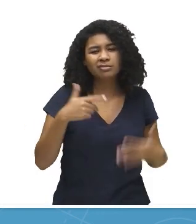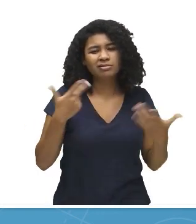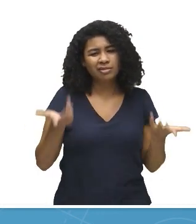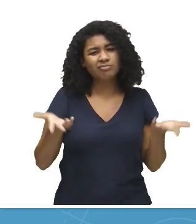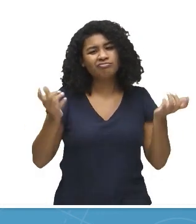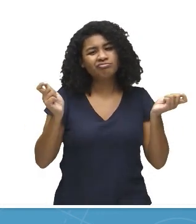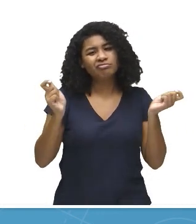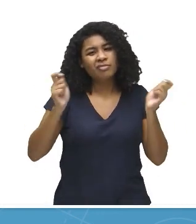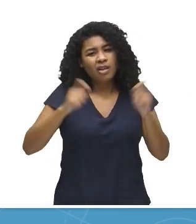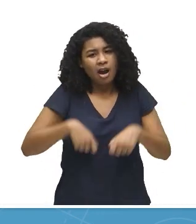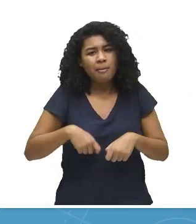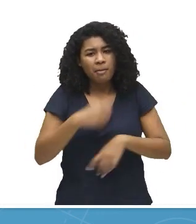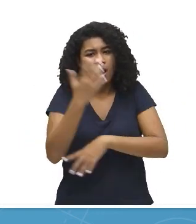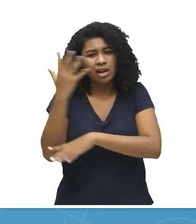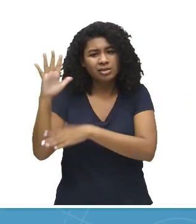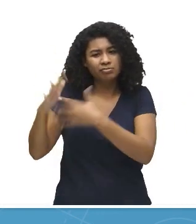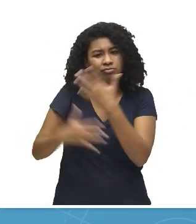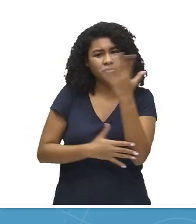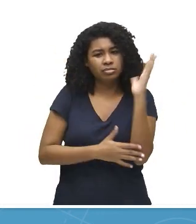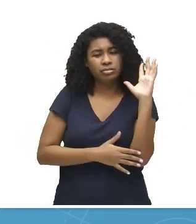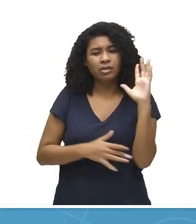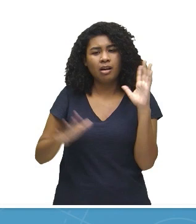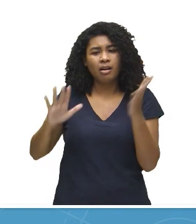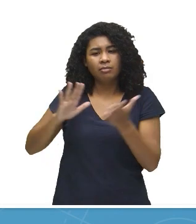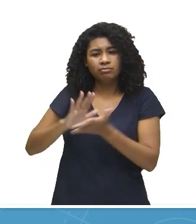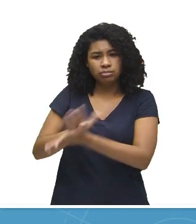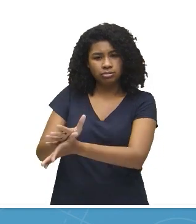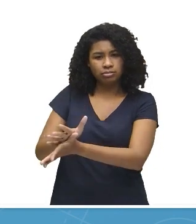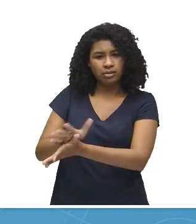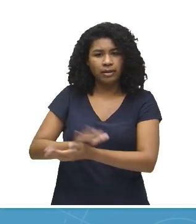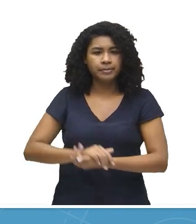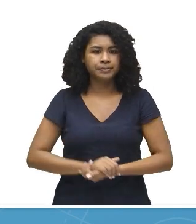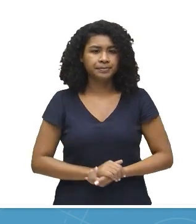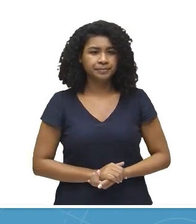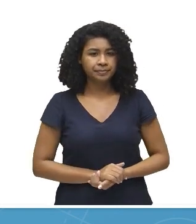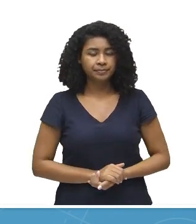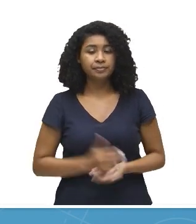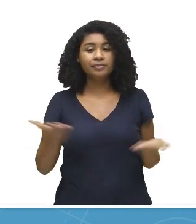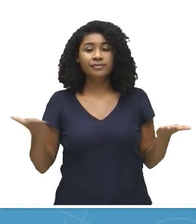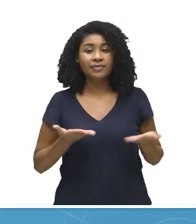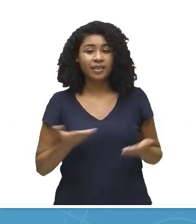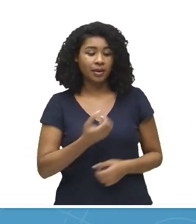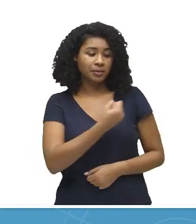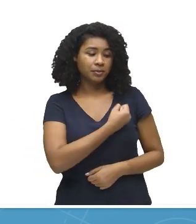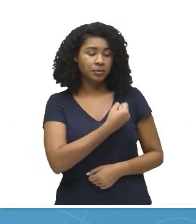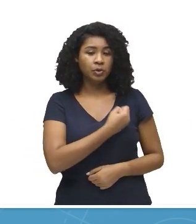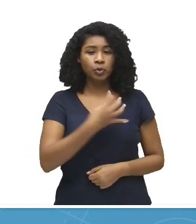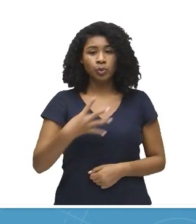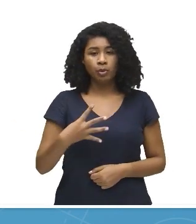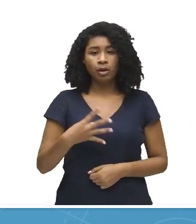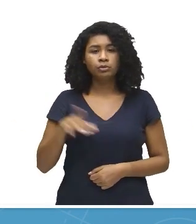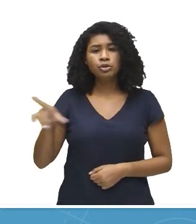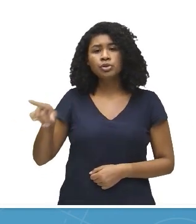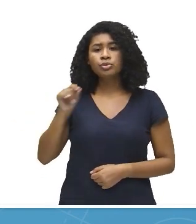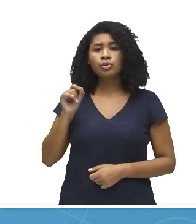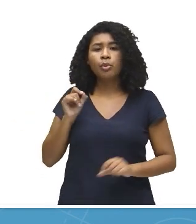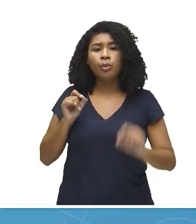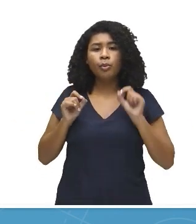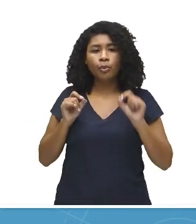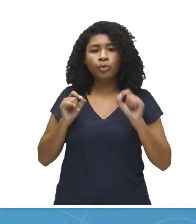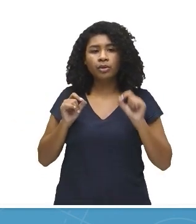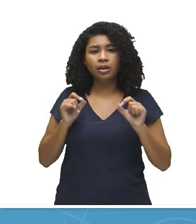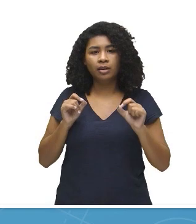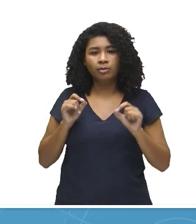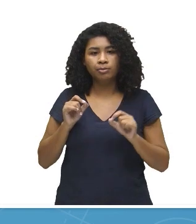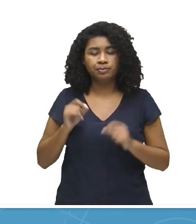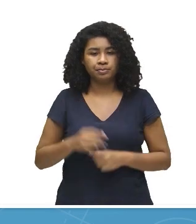prejudicando o meio ambiente. E agora a quarta questão, né? Então você iria aí apenas marcar a